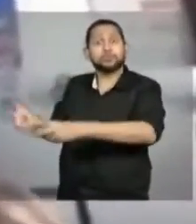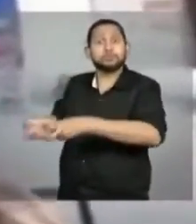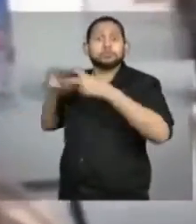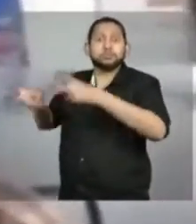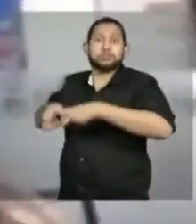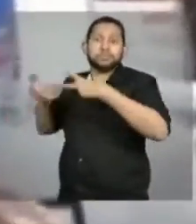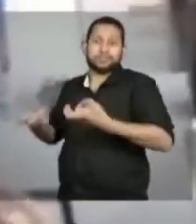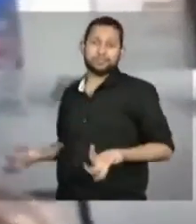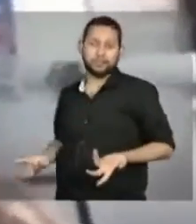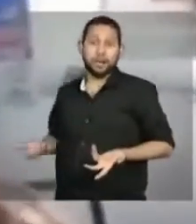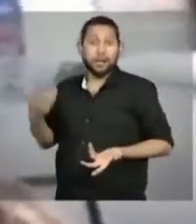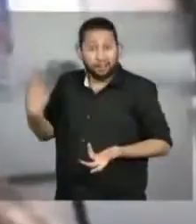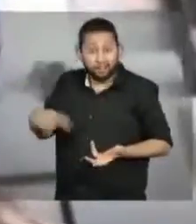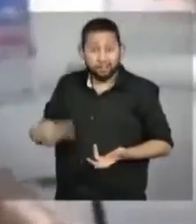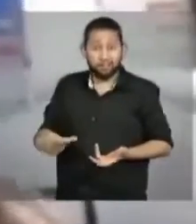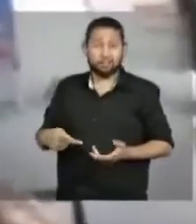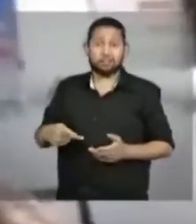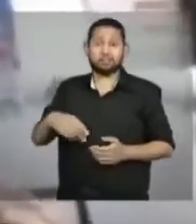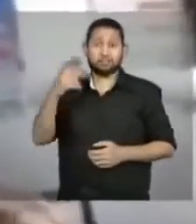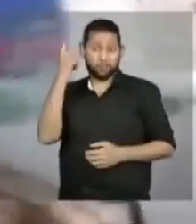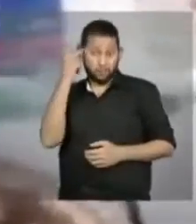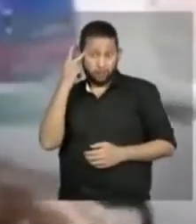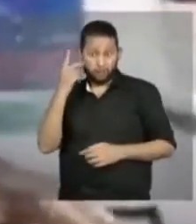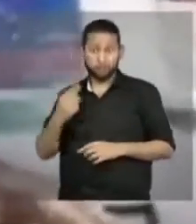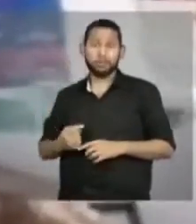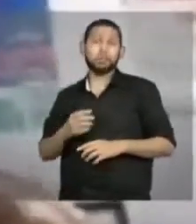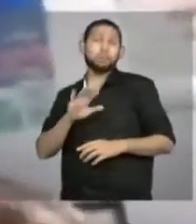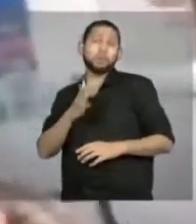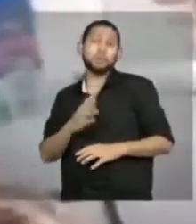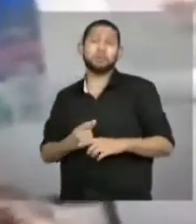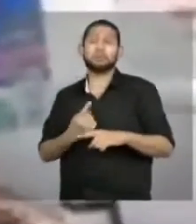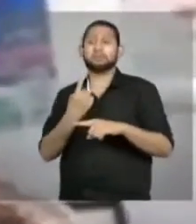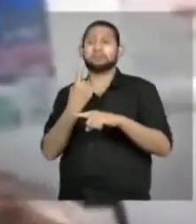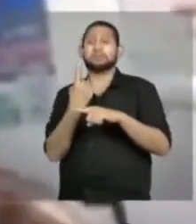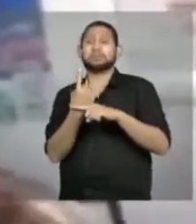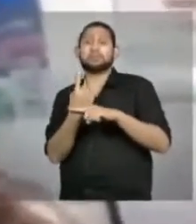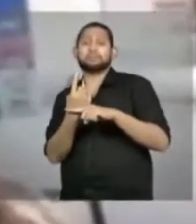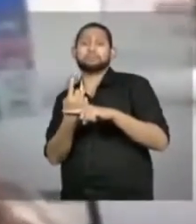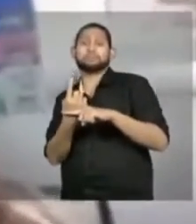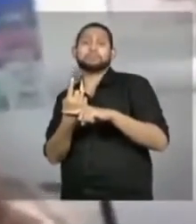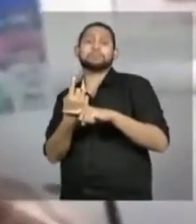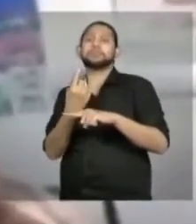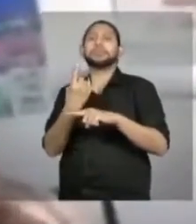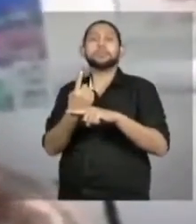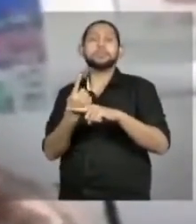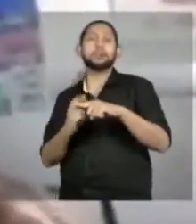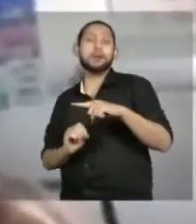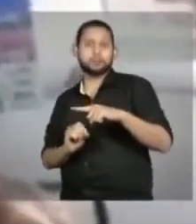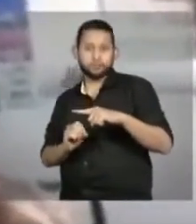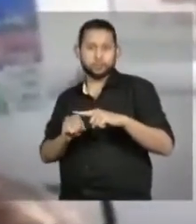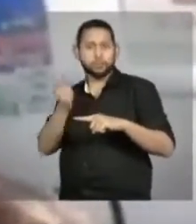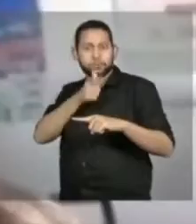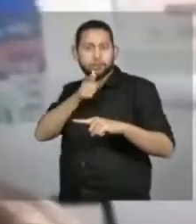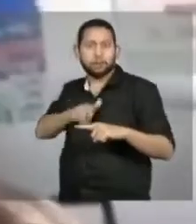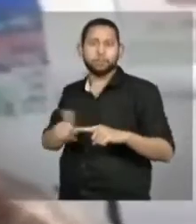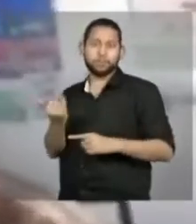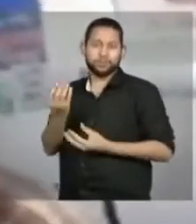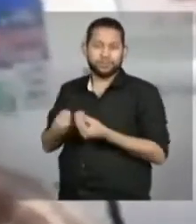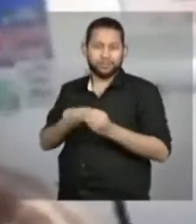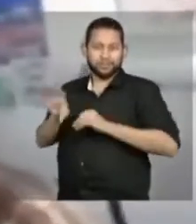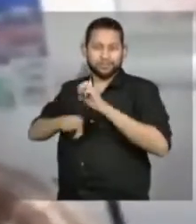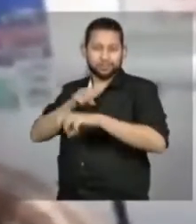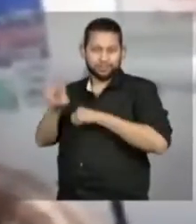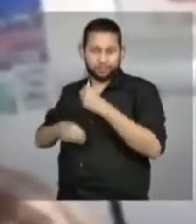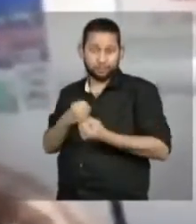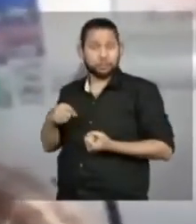duas frações, o reciclável e o não reciclável, ou o seco e o úmido. E a gente precisa pensar seriamente